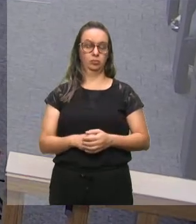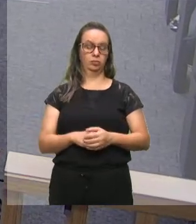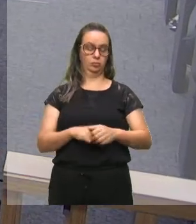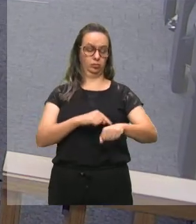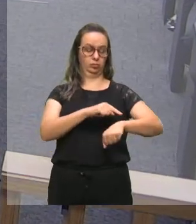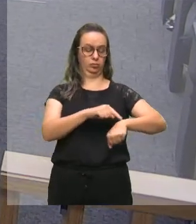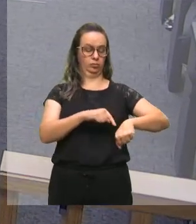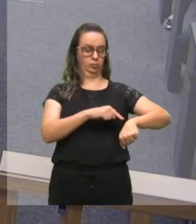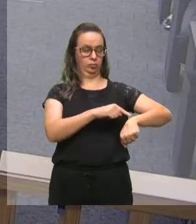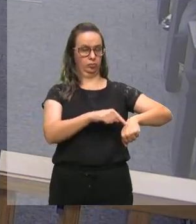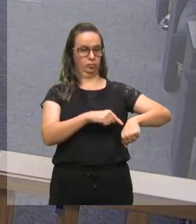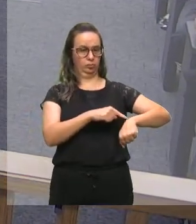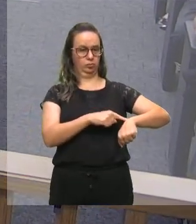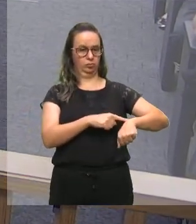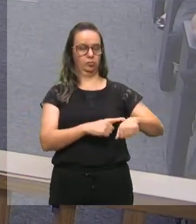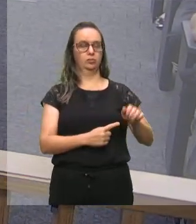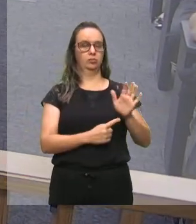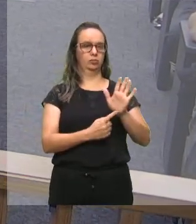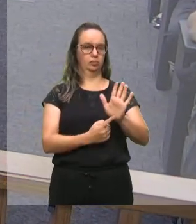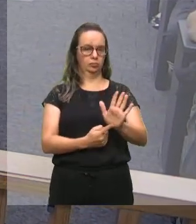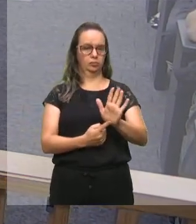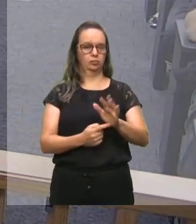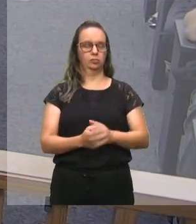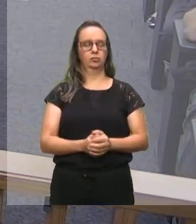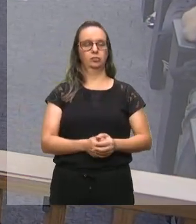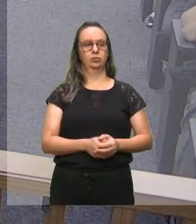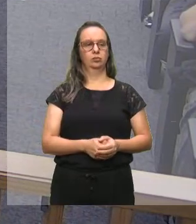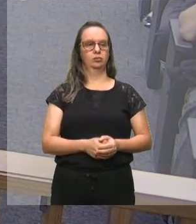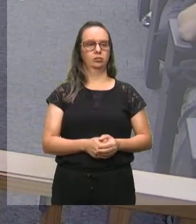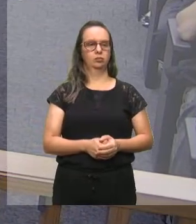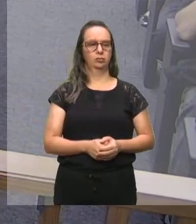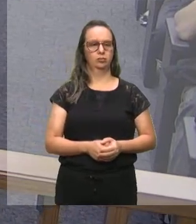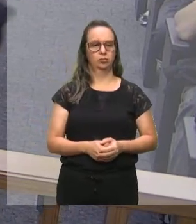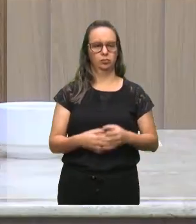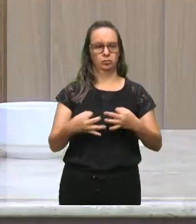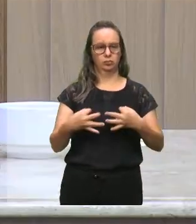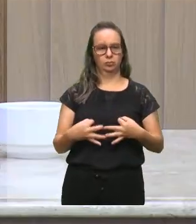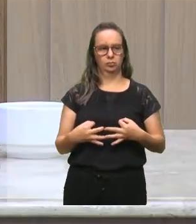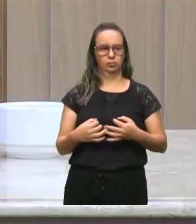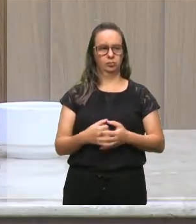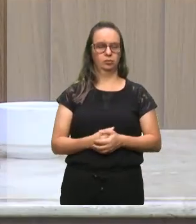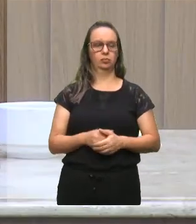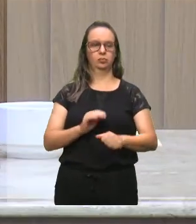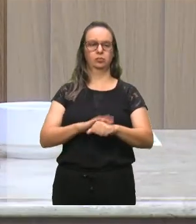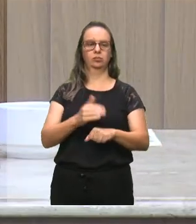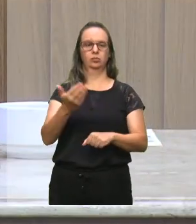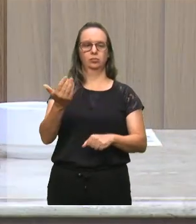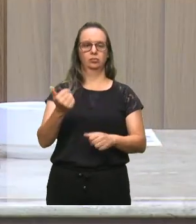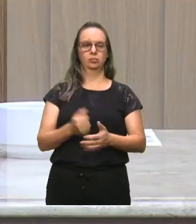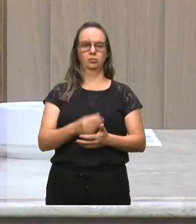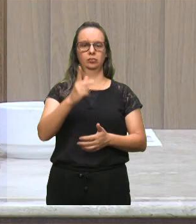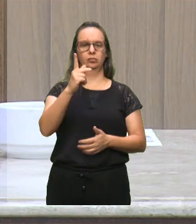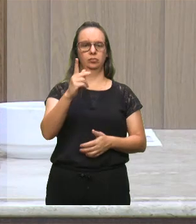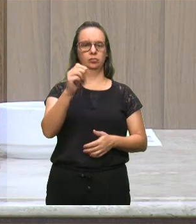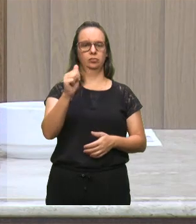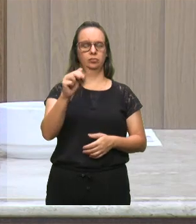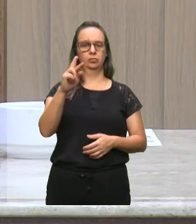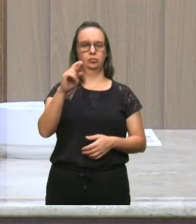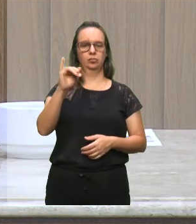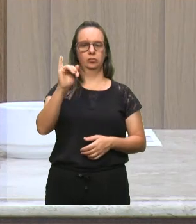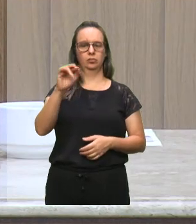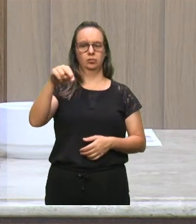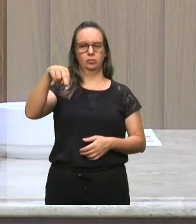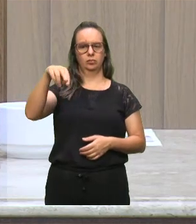utilizar, eu acho que fica mais formal e mais adequado. Então, chamo a senhora Karine Rocha Vilela